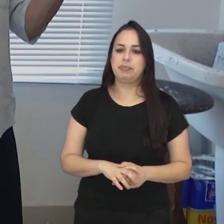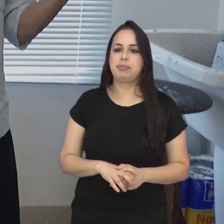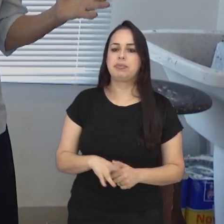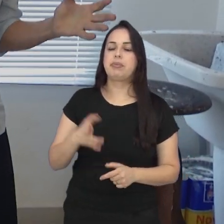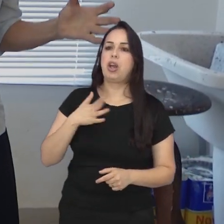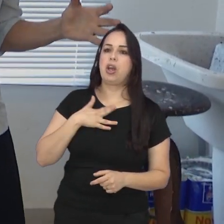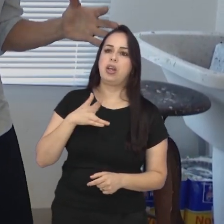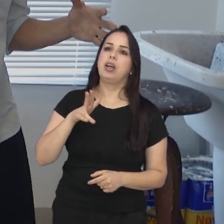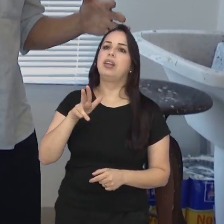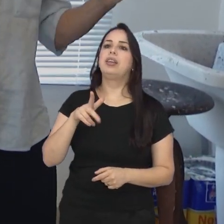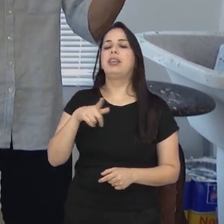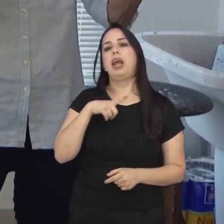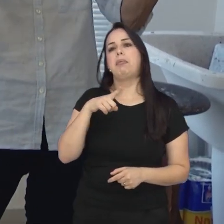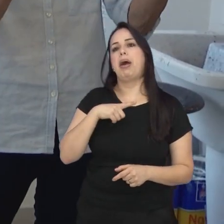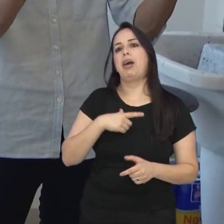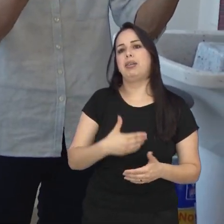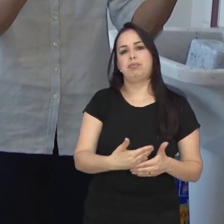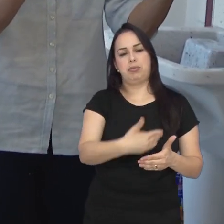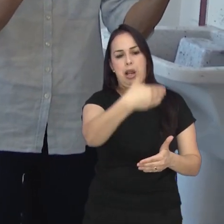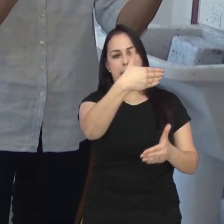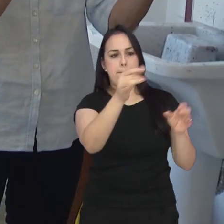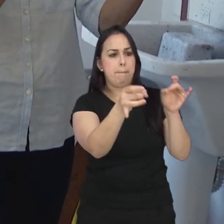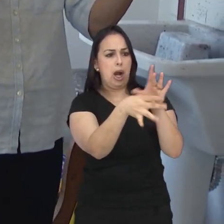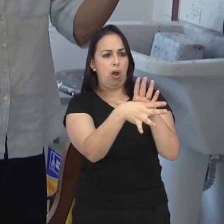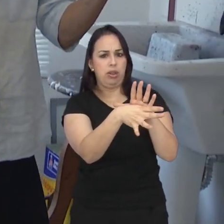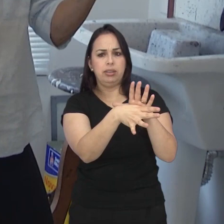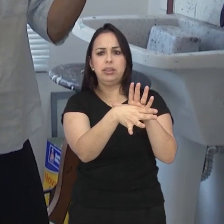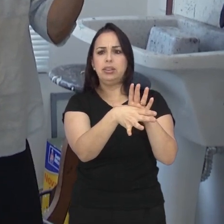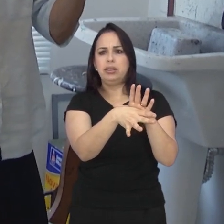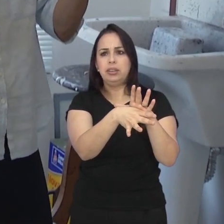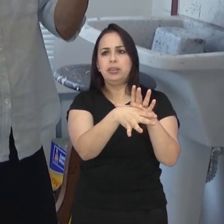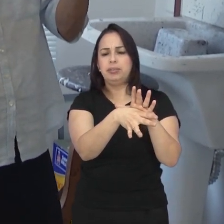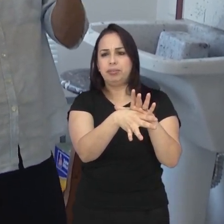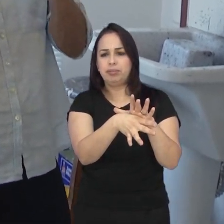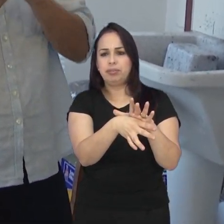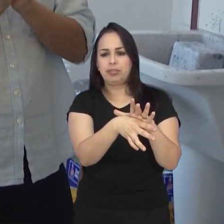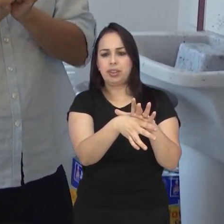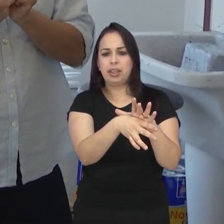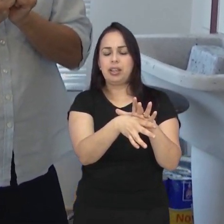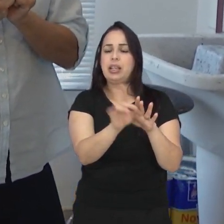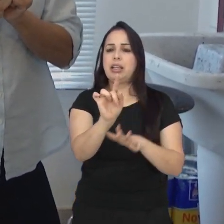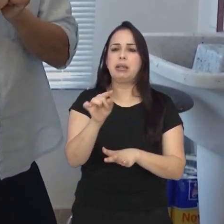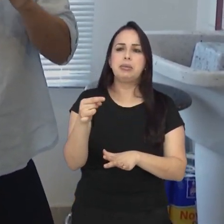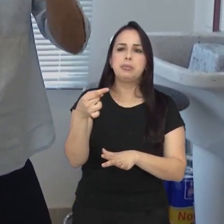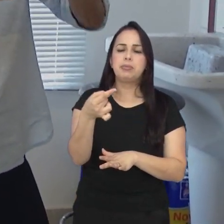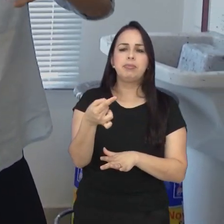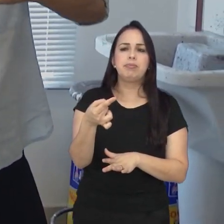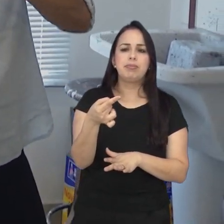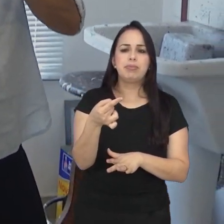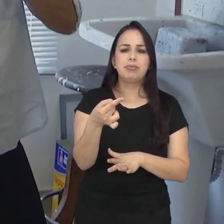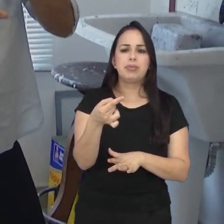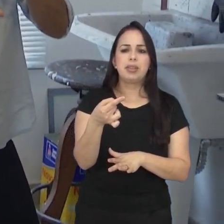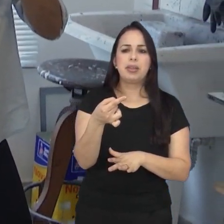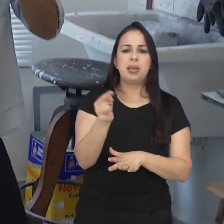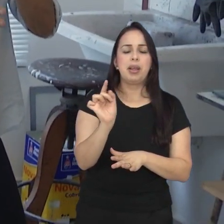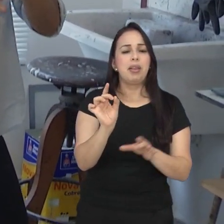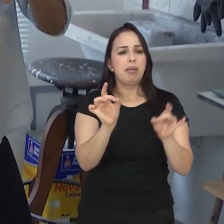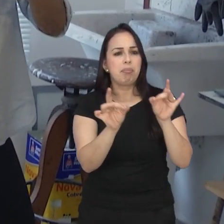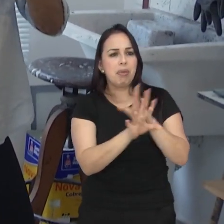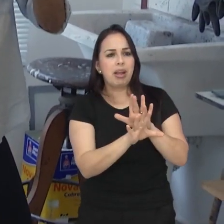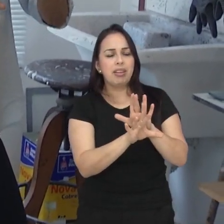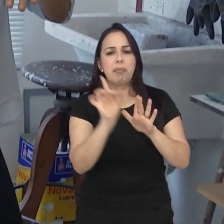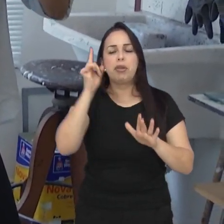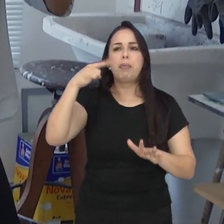Eu sei assim, eu tenho uma tela pronta, aí eu já tenho uma seguida,